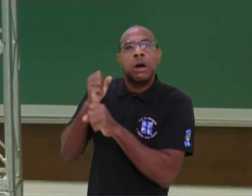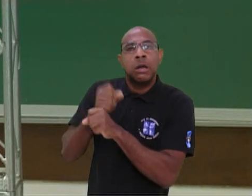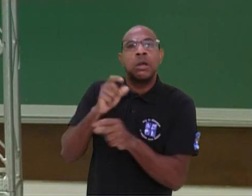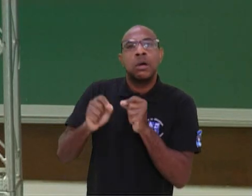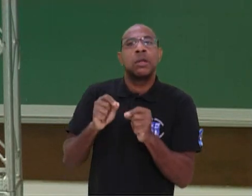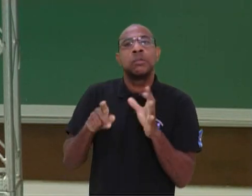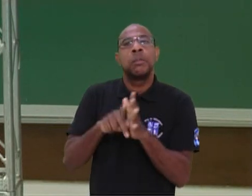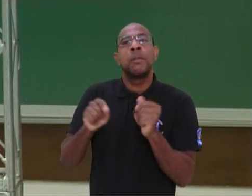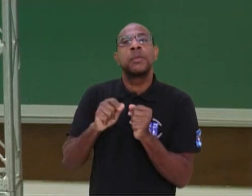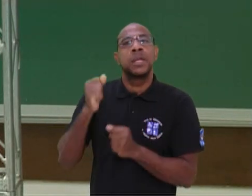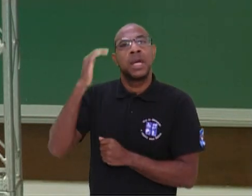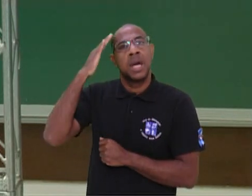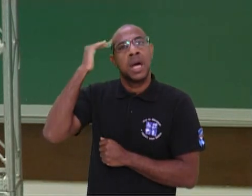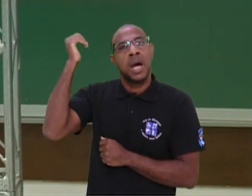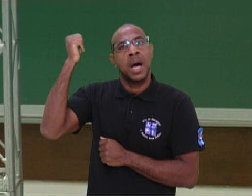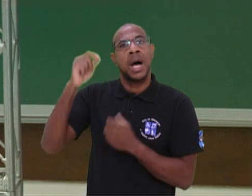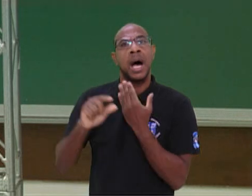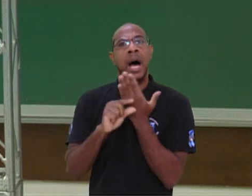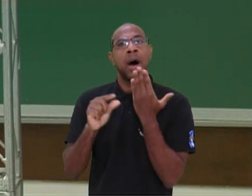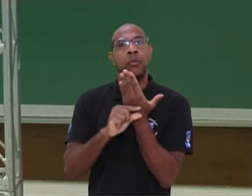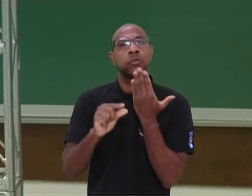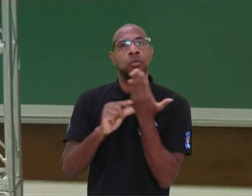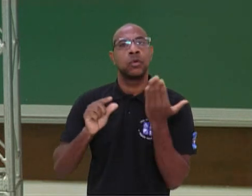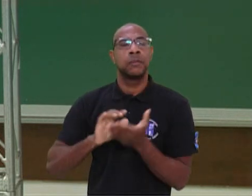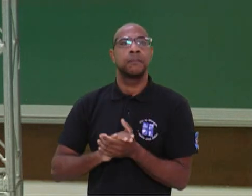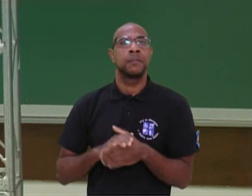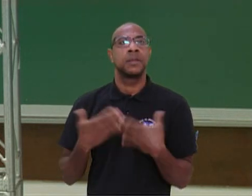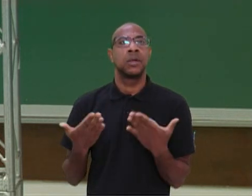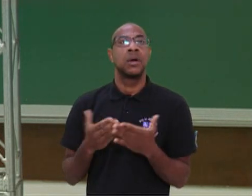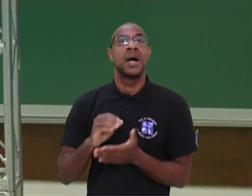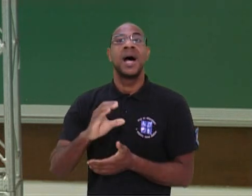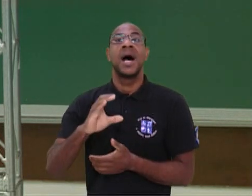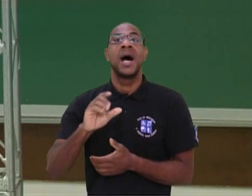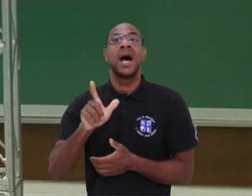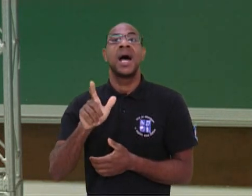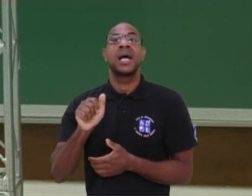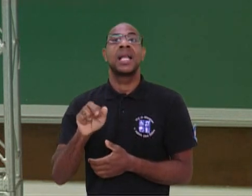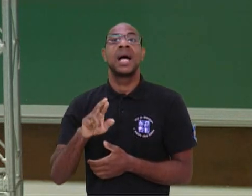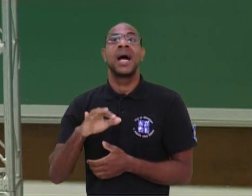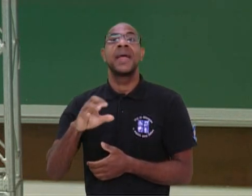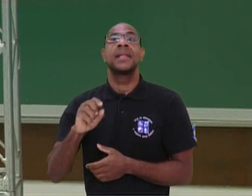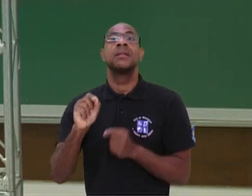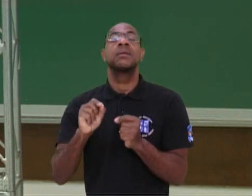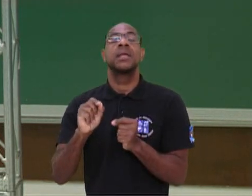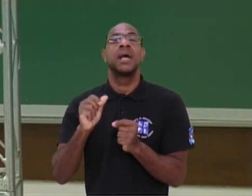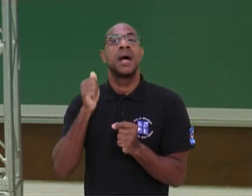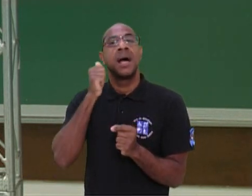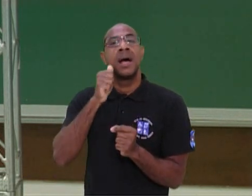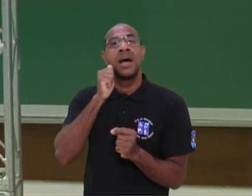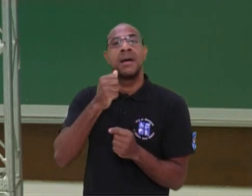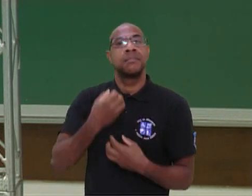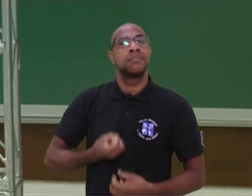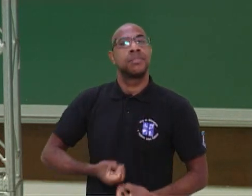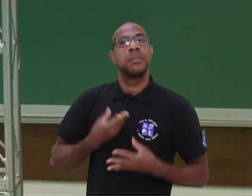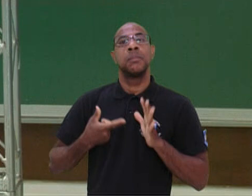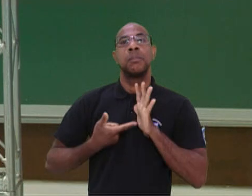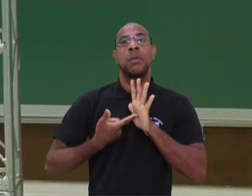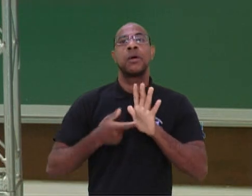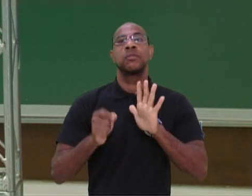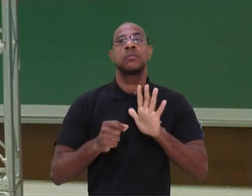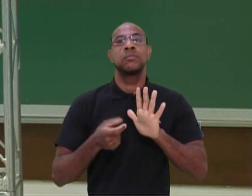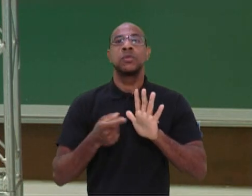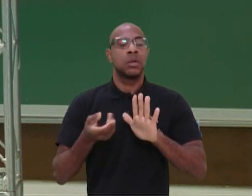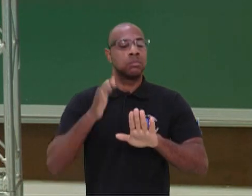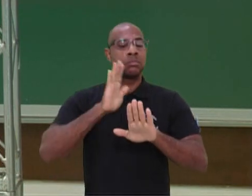autor. A Clarice, a principal característica são as entrelinhas. Não é tanto aquilo que está explícito no texto, mas o que